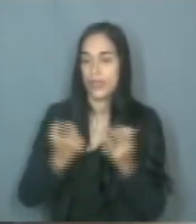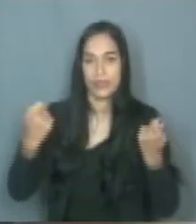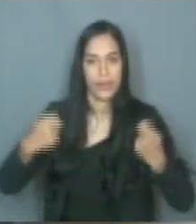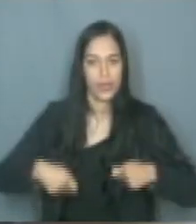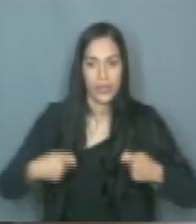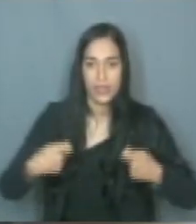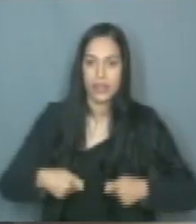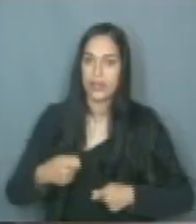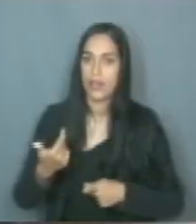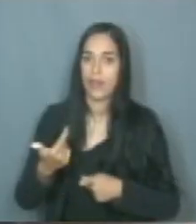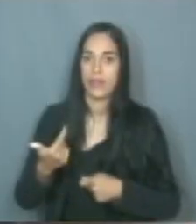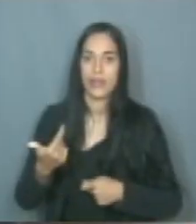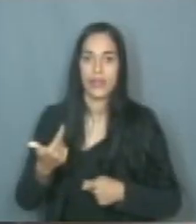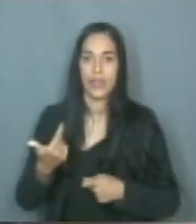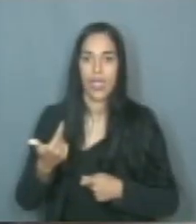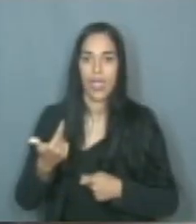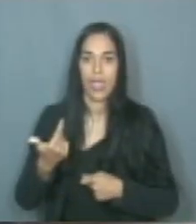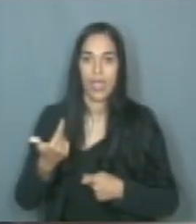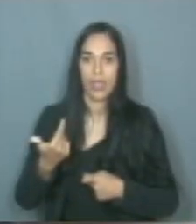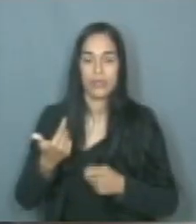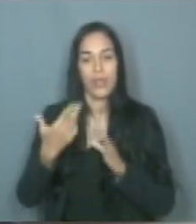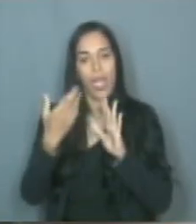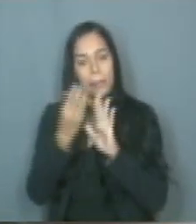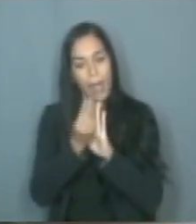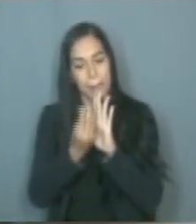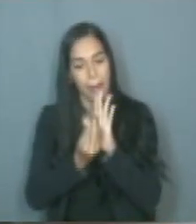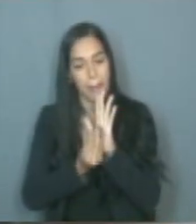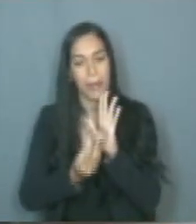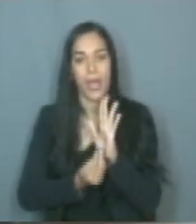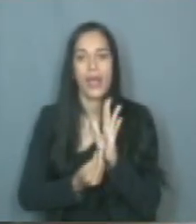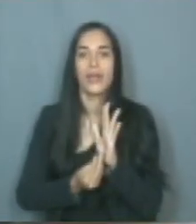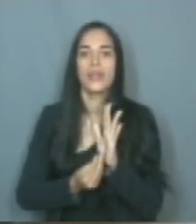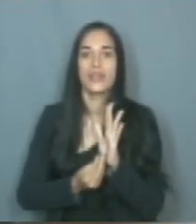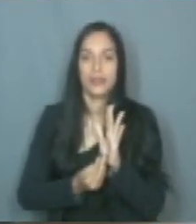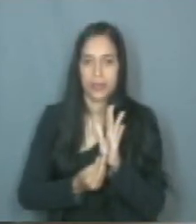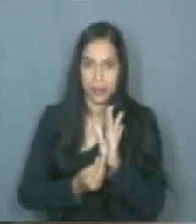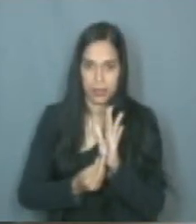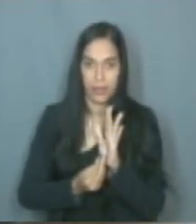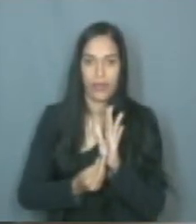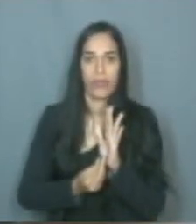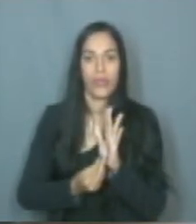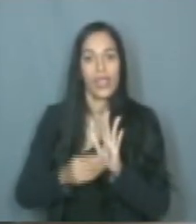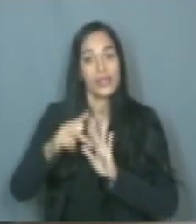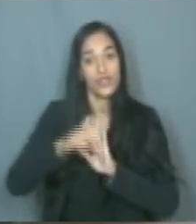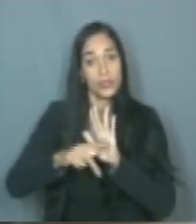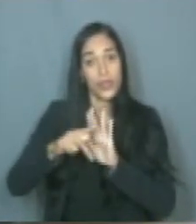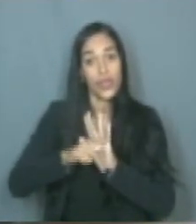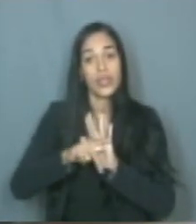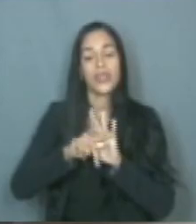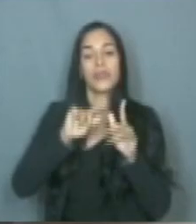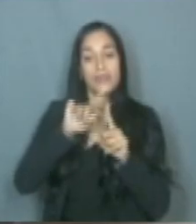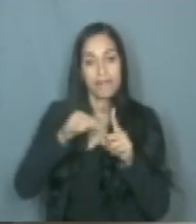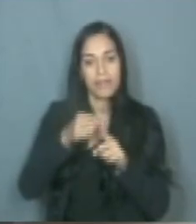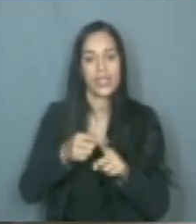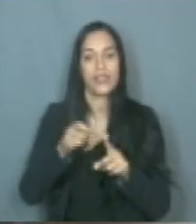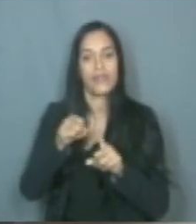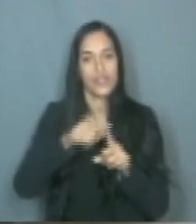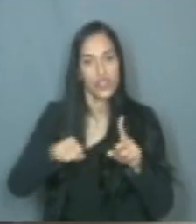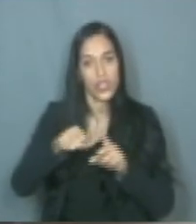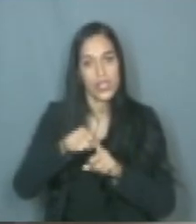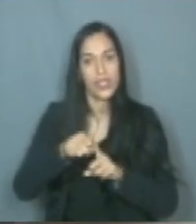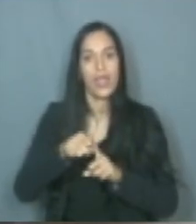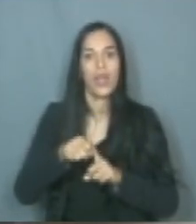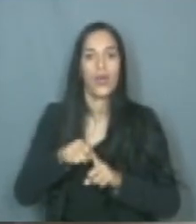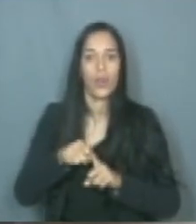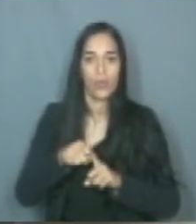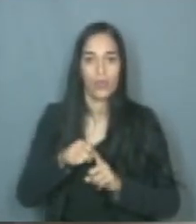necessária, porque não preenchem os requisitos para se cadastrar nesses programas de benefício social, justamente